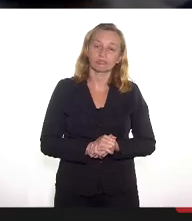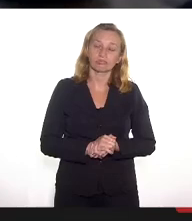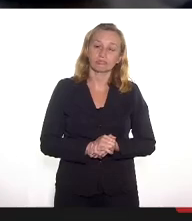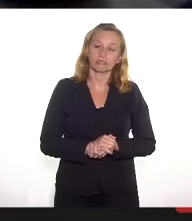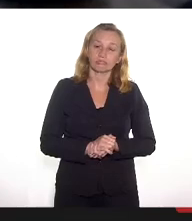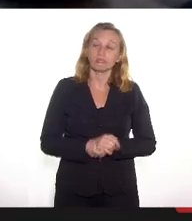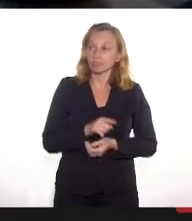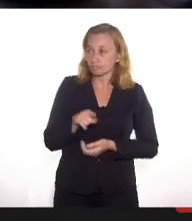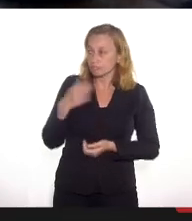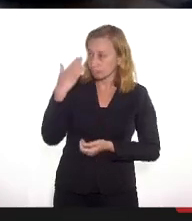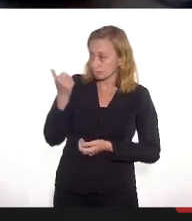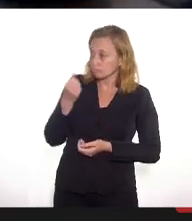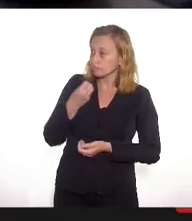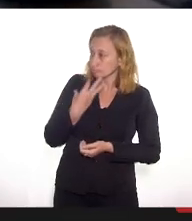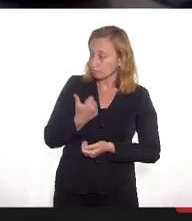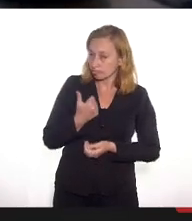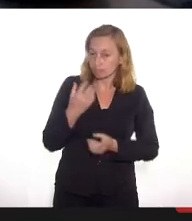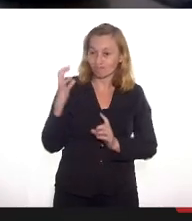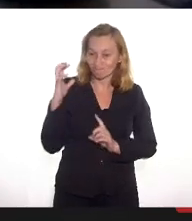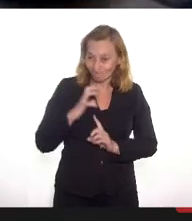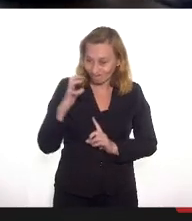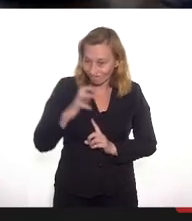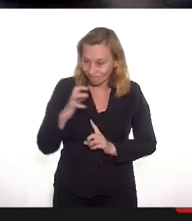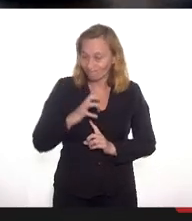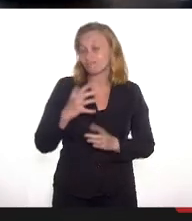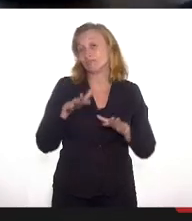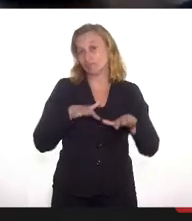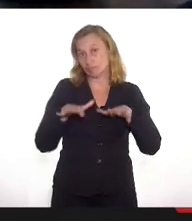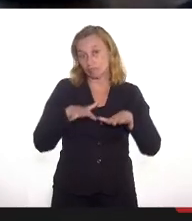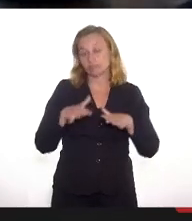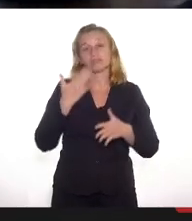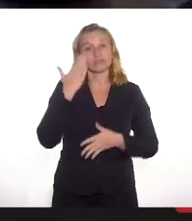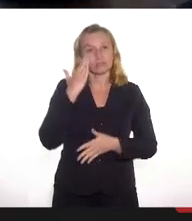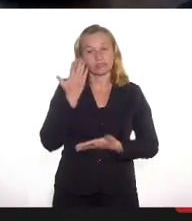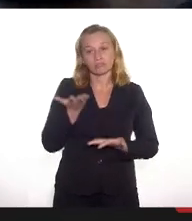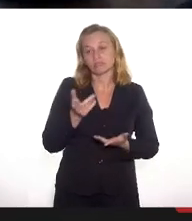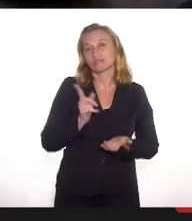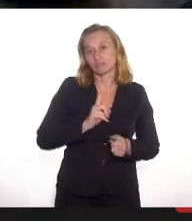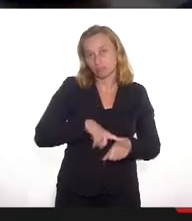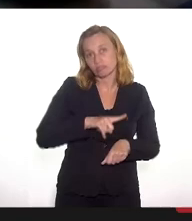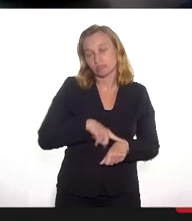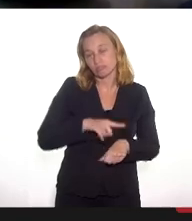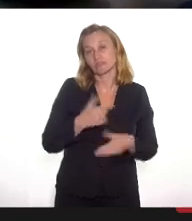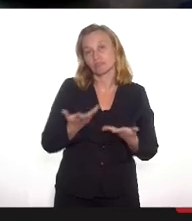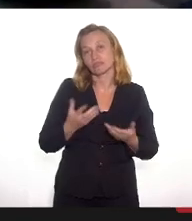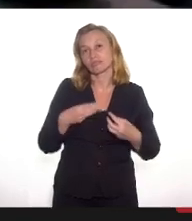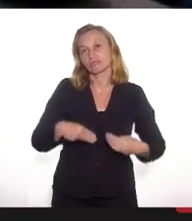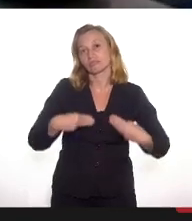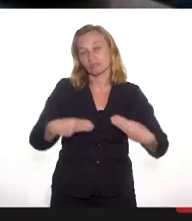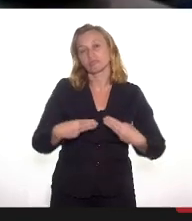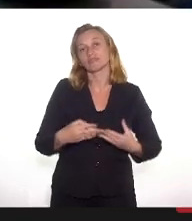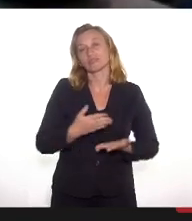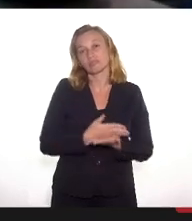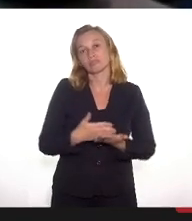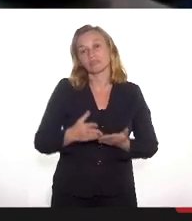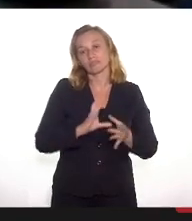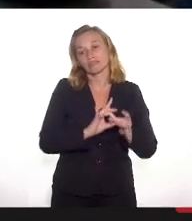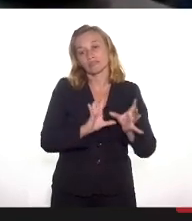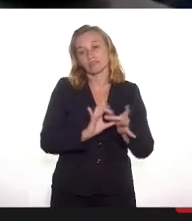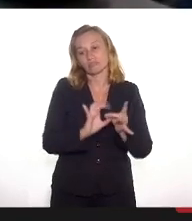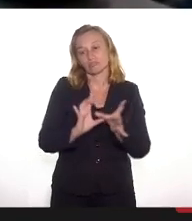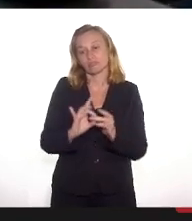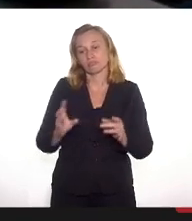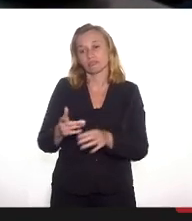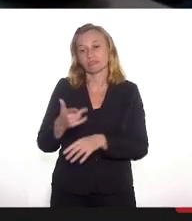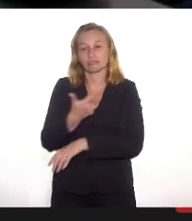saiu com você está dando tudo bem é pressão às vezes movimento por entendimento do momento tão Ministério começou a liberar